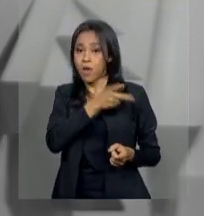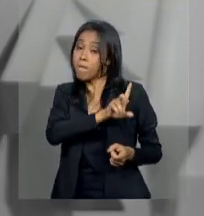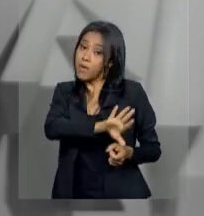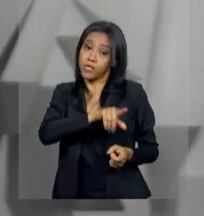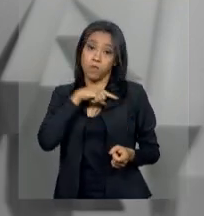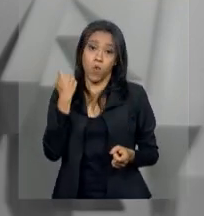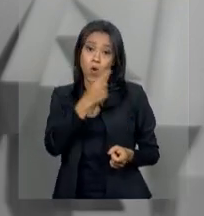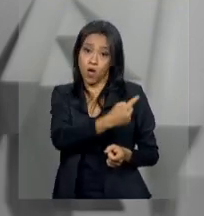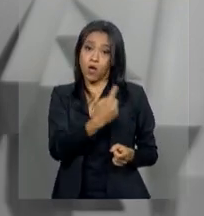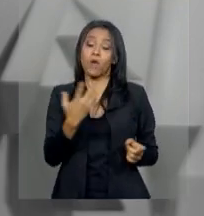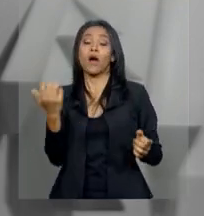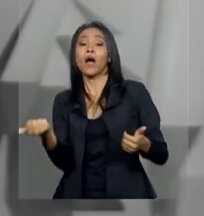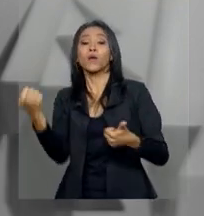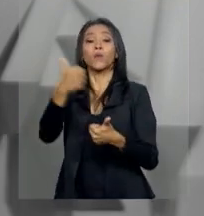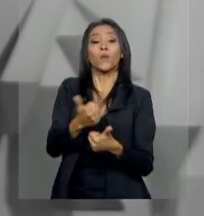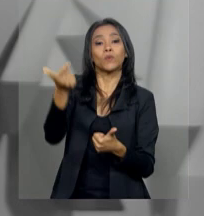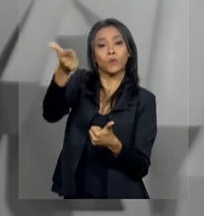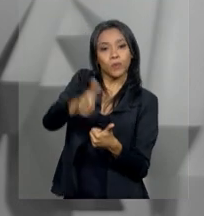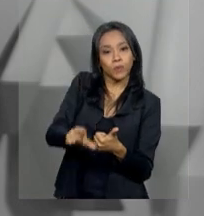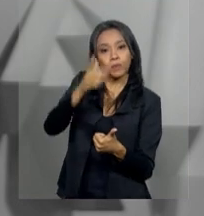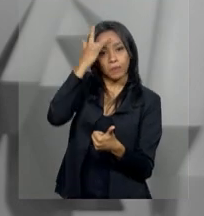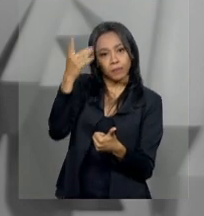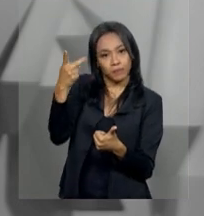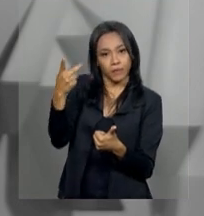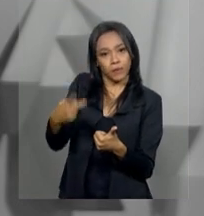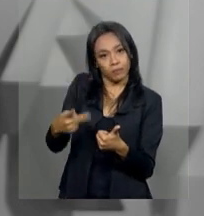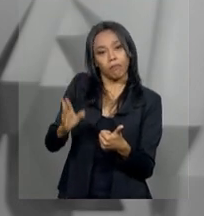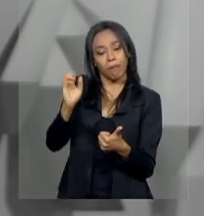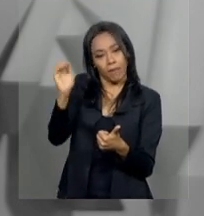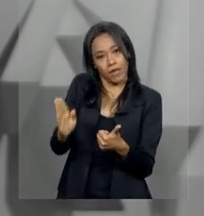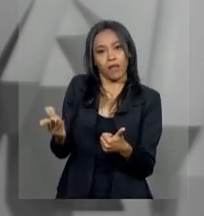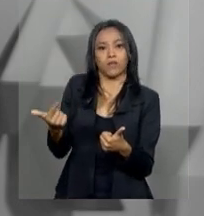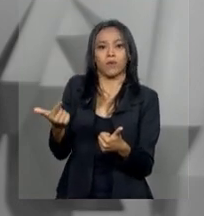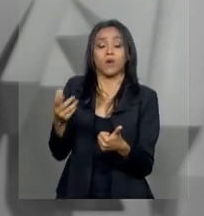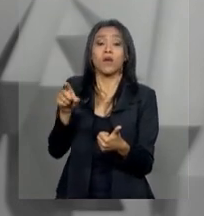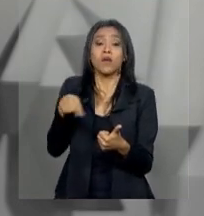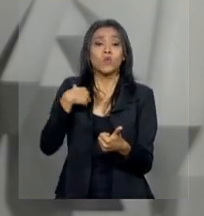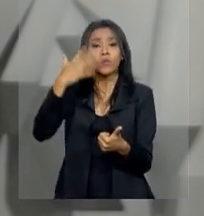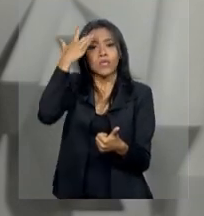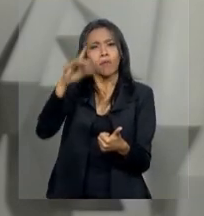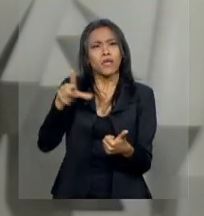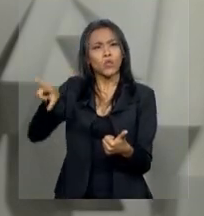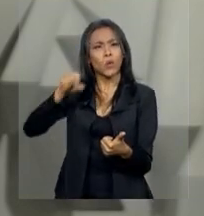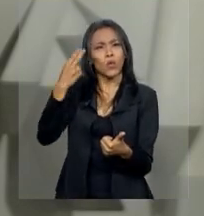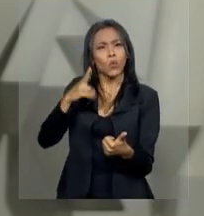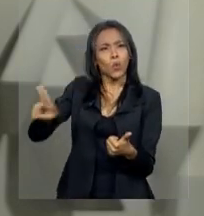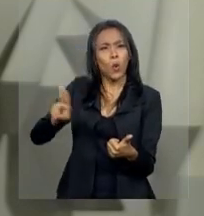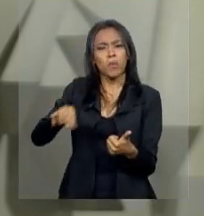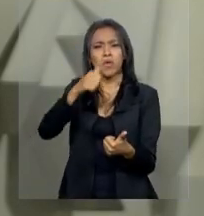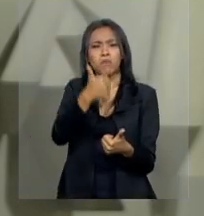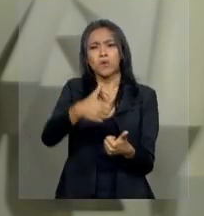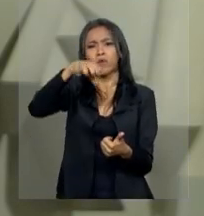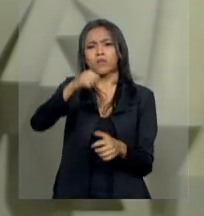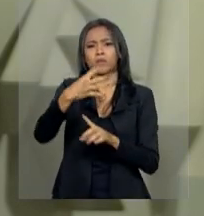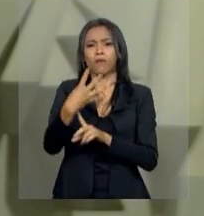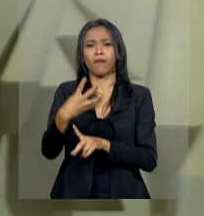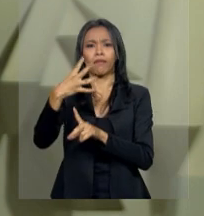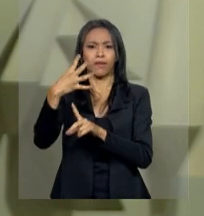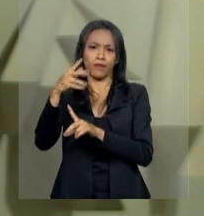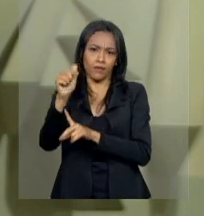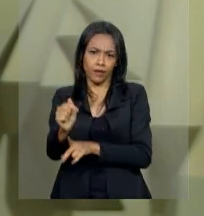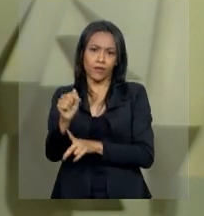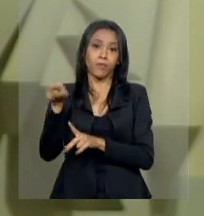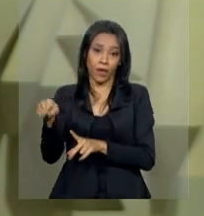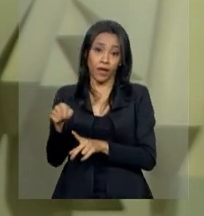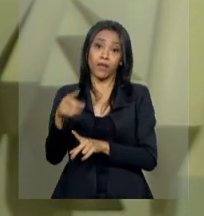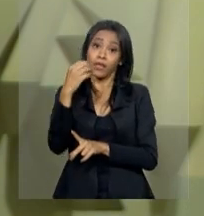morreu, Oswaldo Aranha assumiu o posto. O que ele não contava era a escolha de seu nome em 1947 para presidir